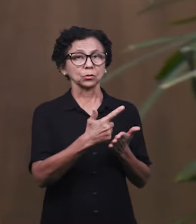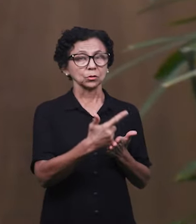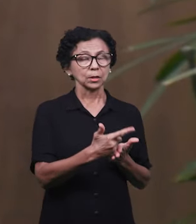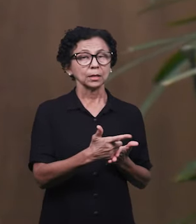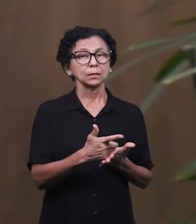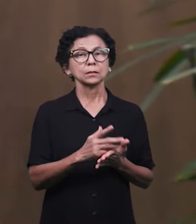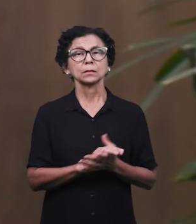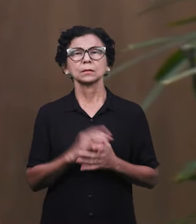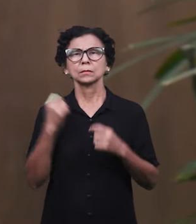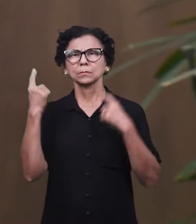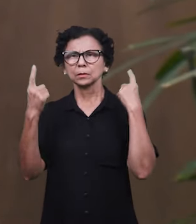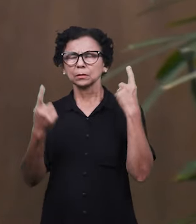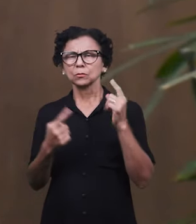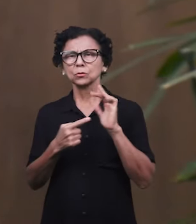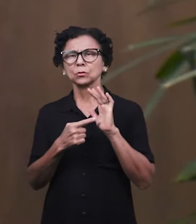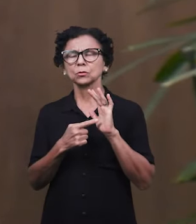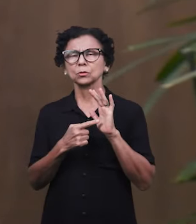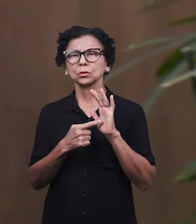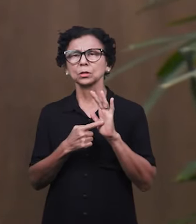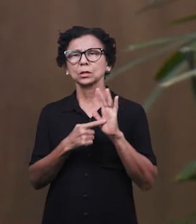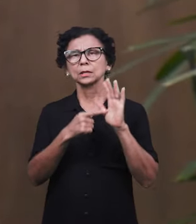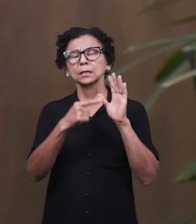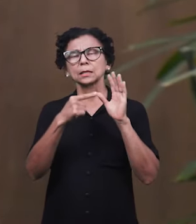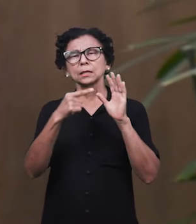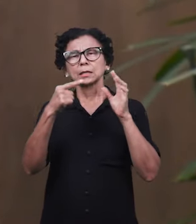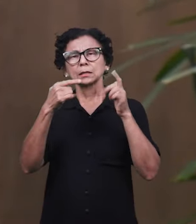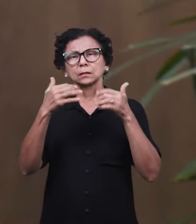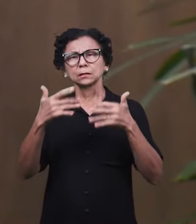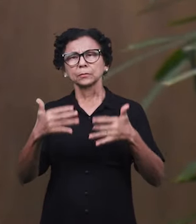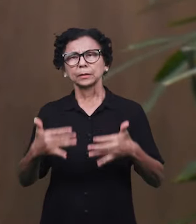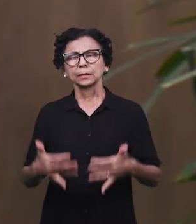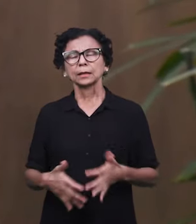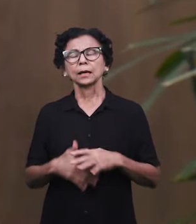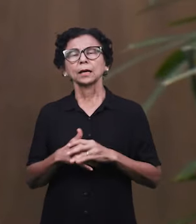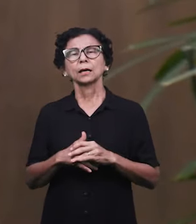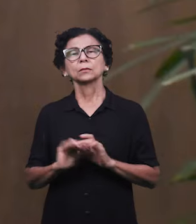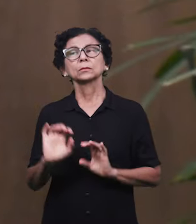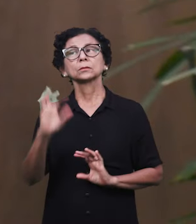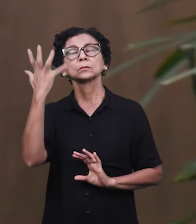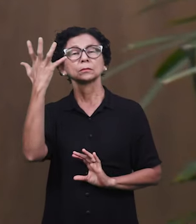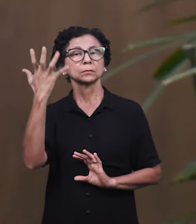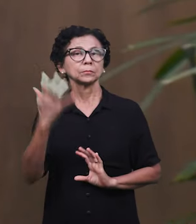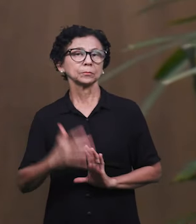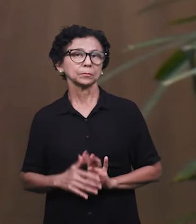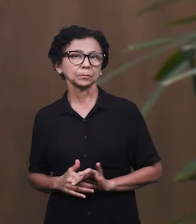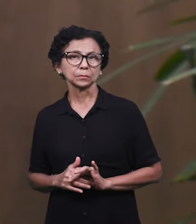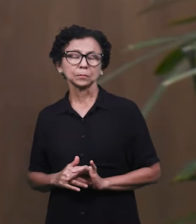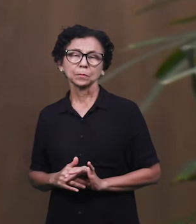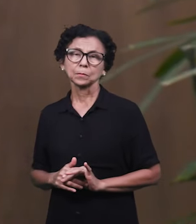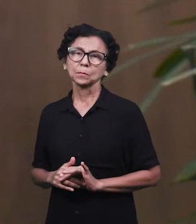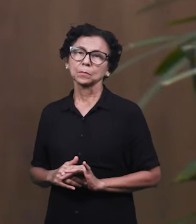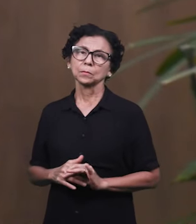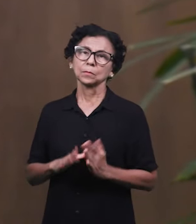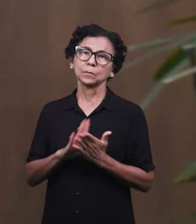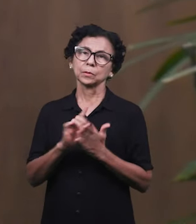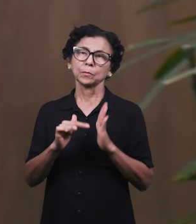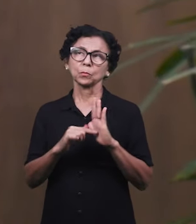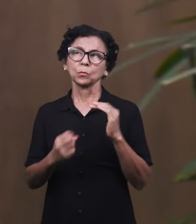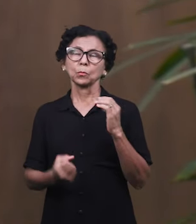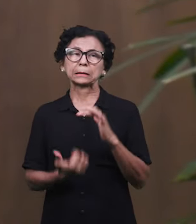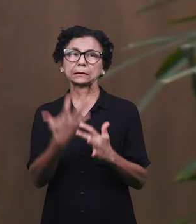a criação que está descrita na palavra de Deus, ela é colocada de uma maneira... muito clara para